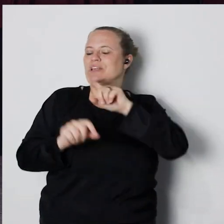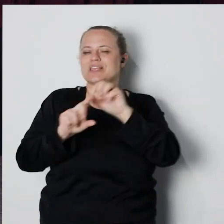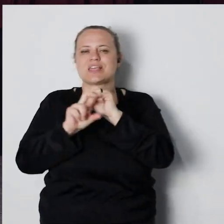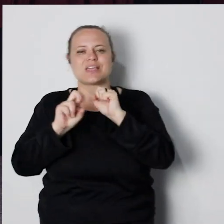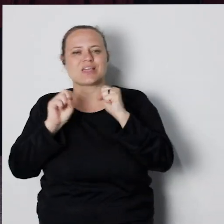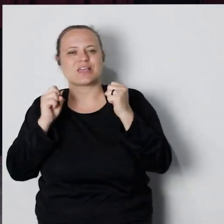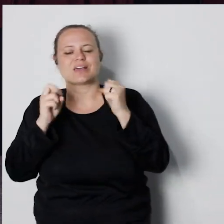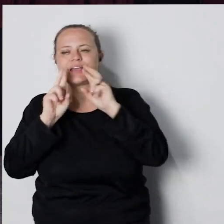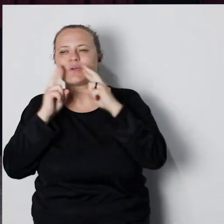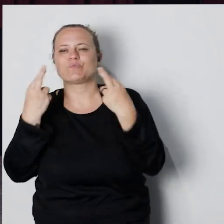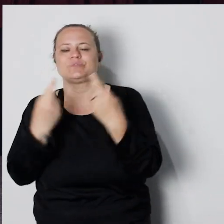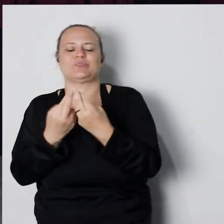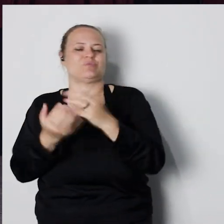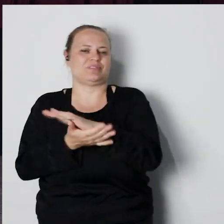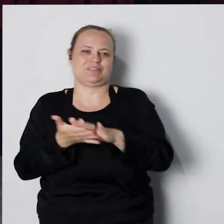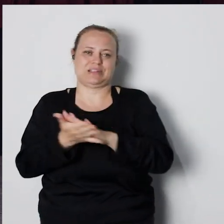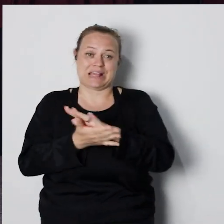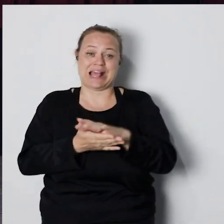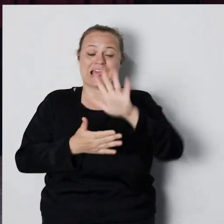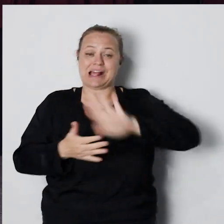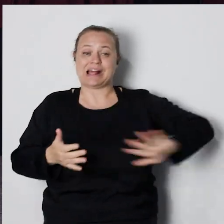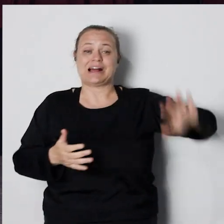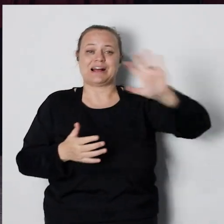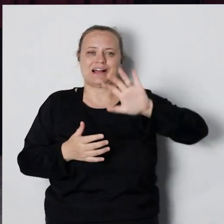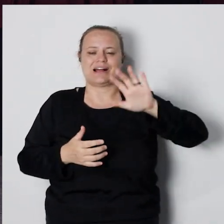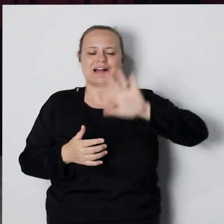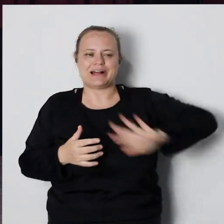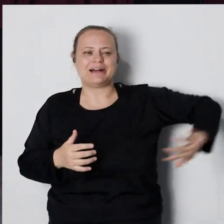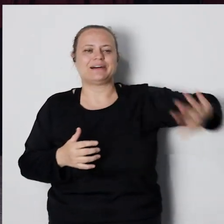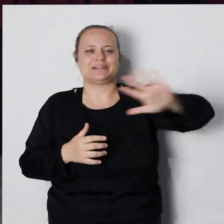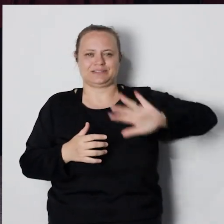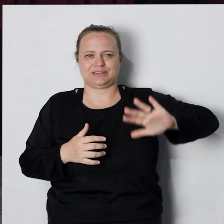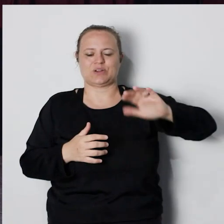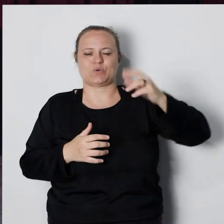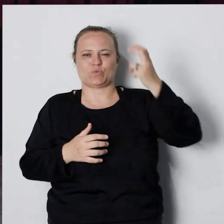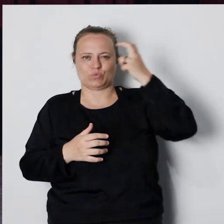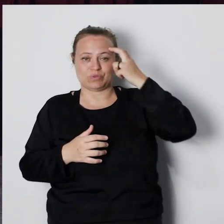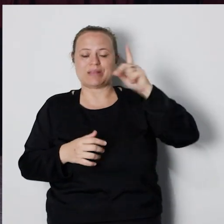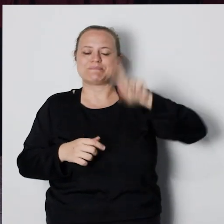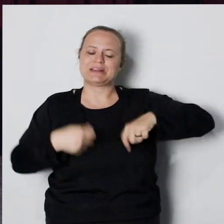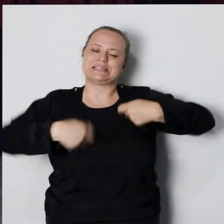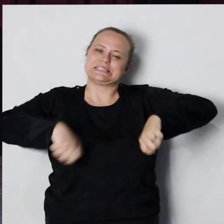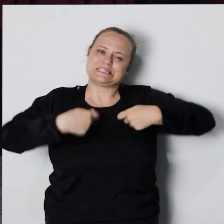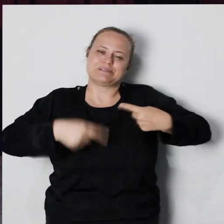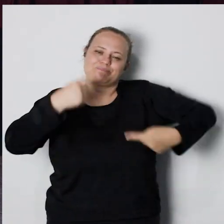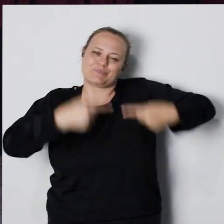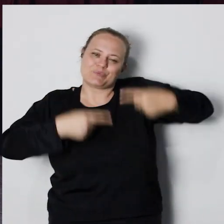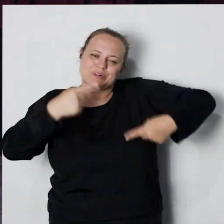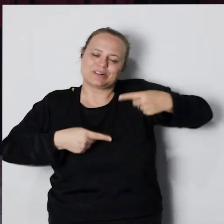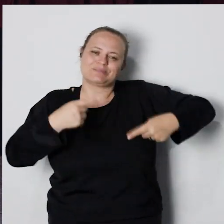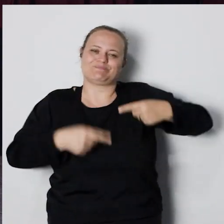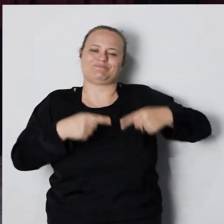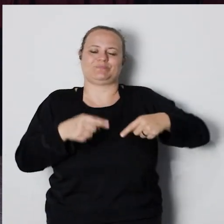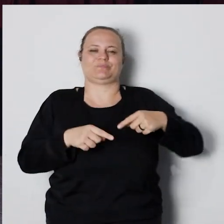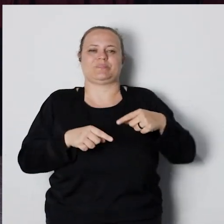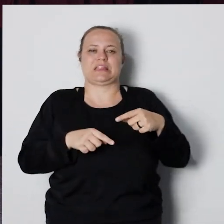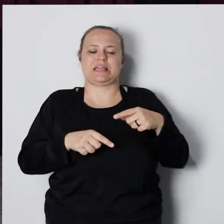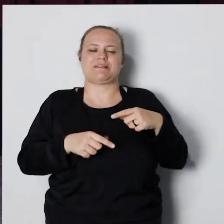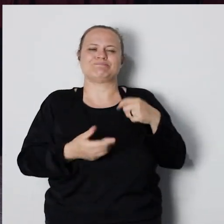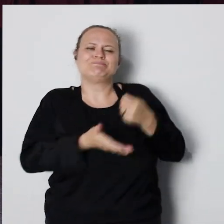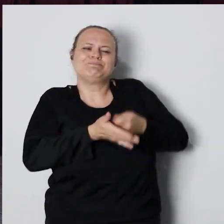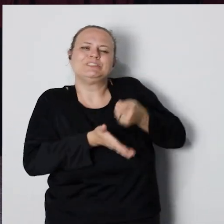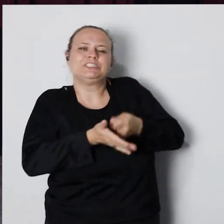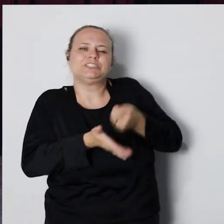quisessem implementar, a gente não conseguia fazer, a gente não conseguia reuniões com a sociedade civil, a gente não conseguia reuniões com os segmentos. Tá?